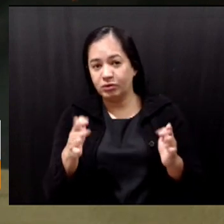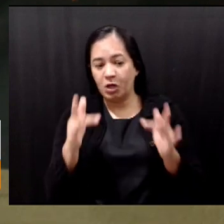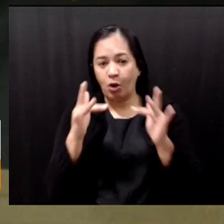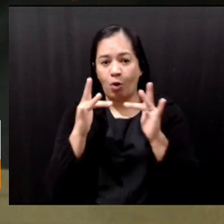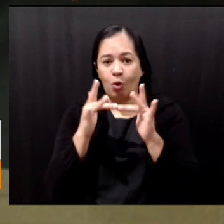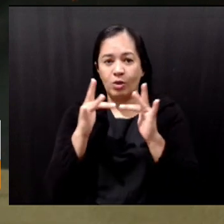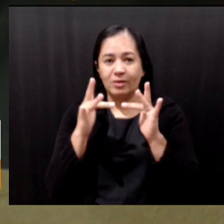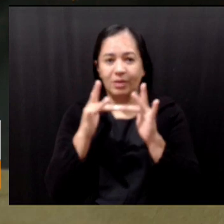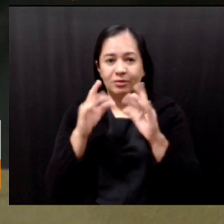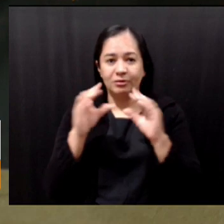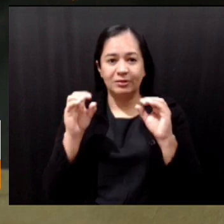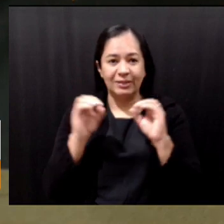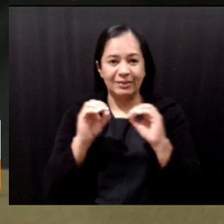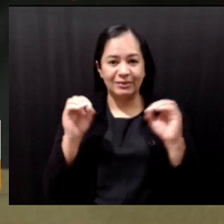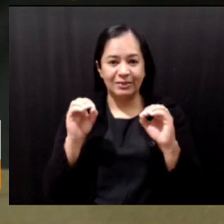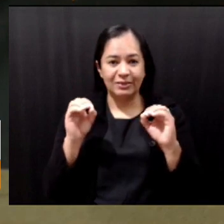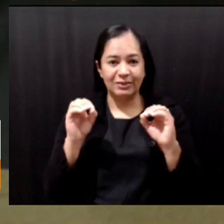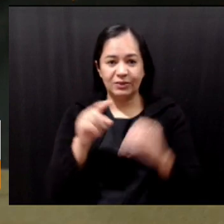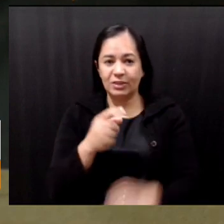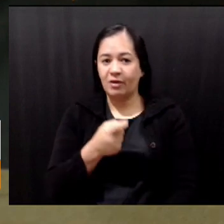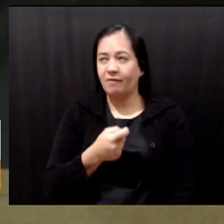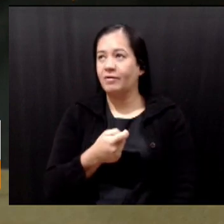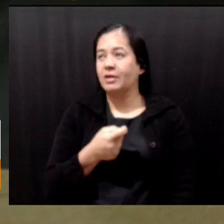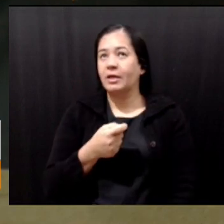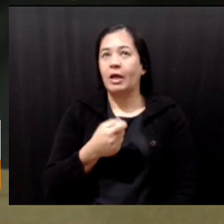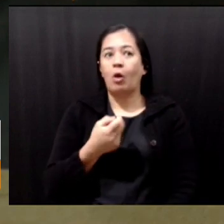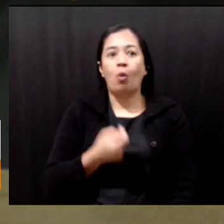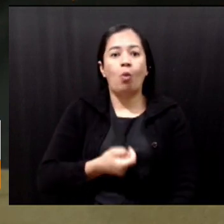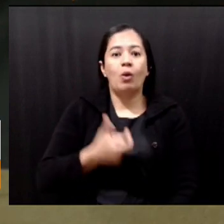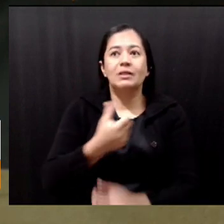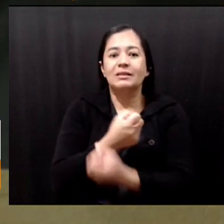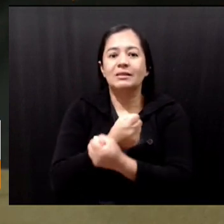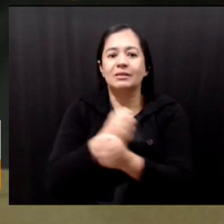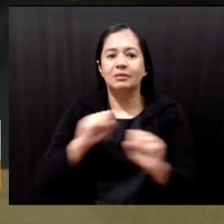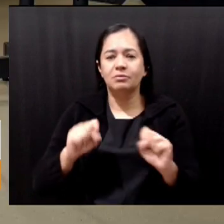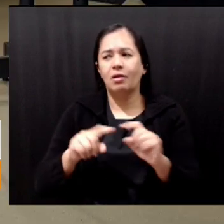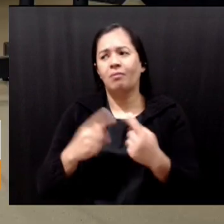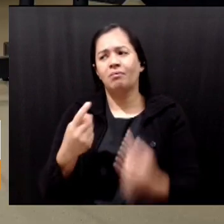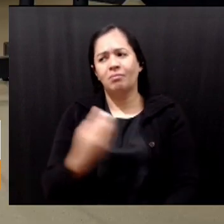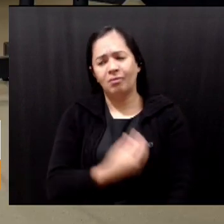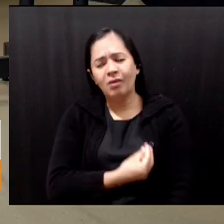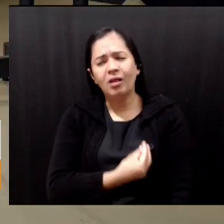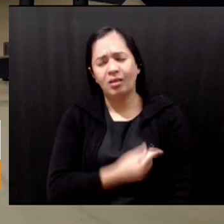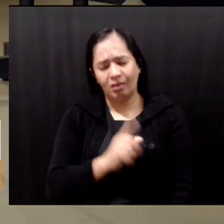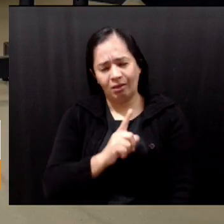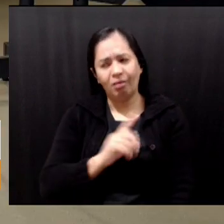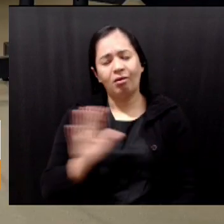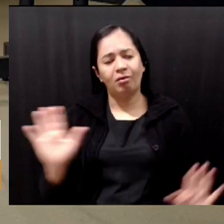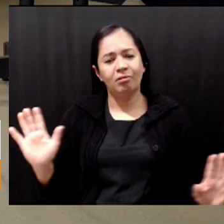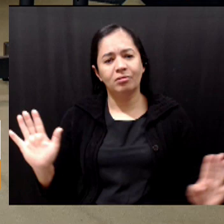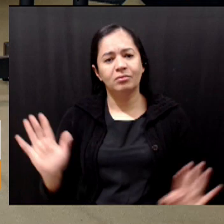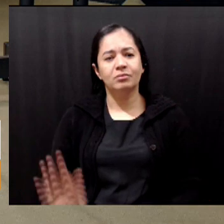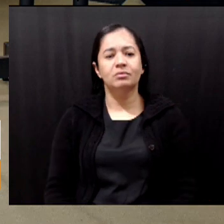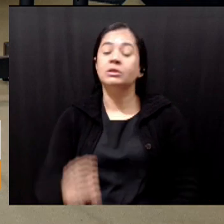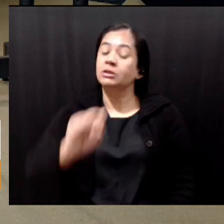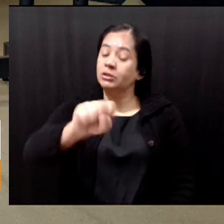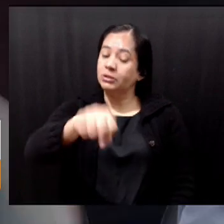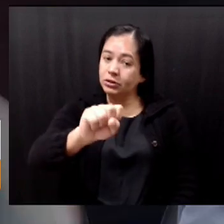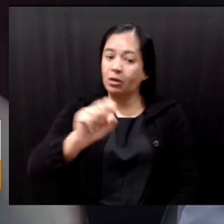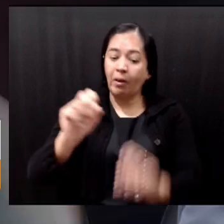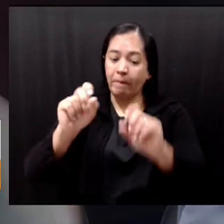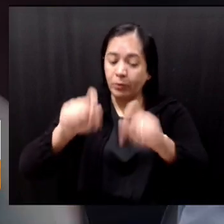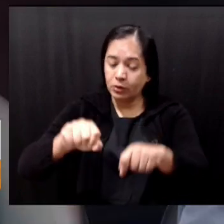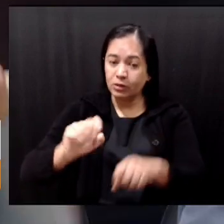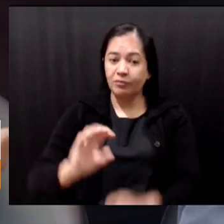isso é quase impossível. Mas existe, né, Renan? Pode acontecer. Sim, Pode acontecer, né? Então, imagine,